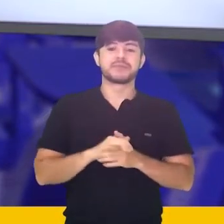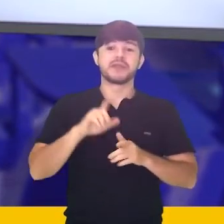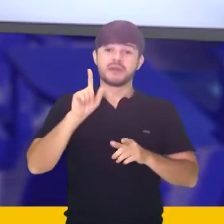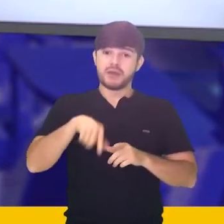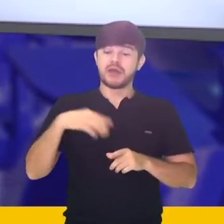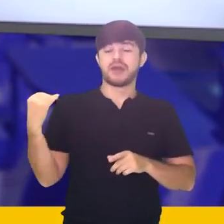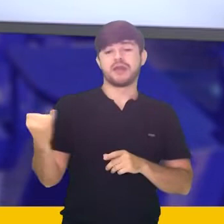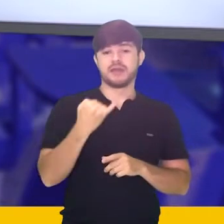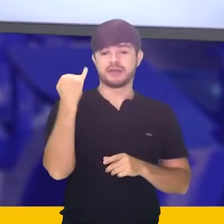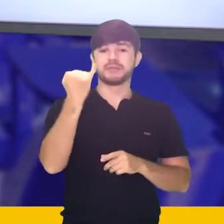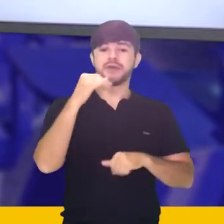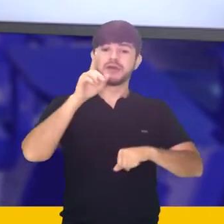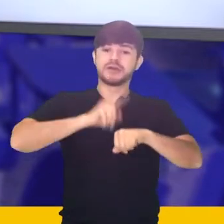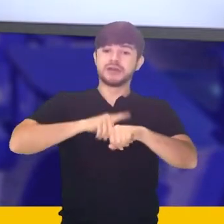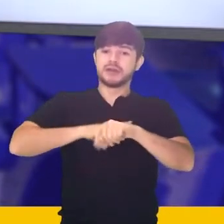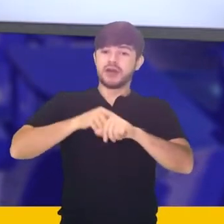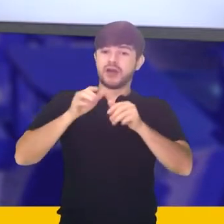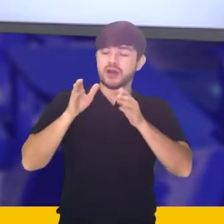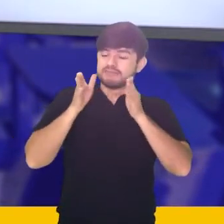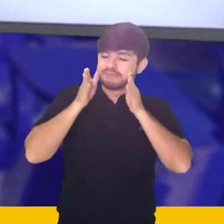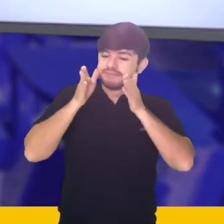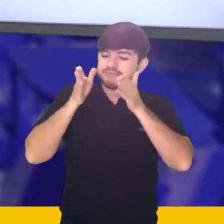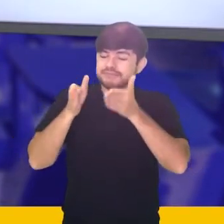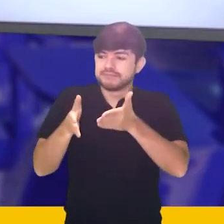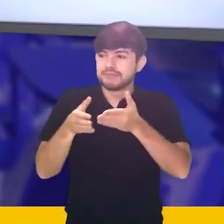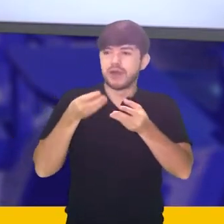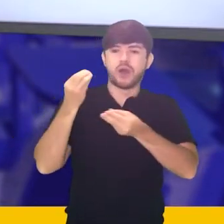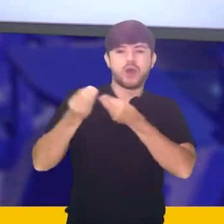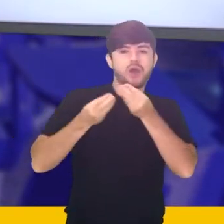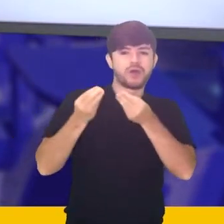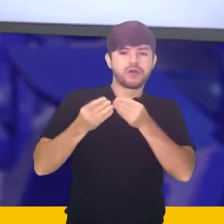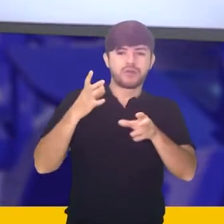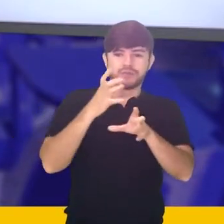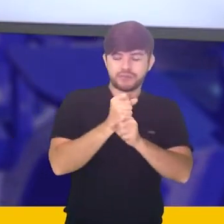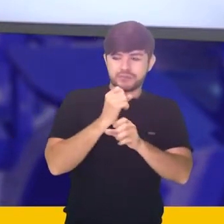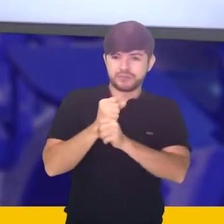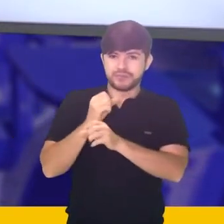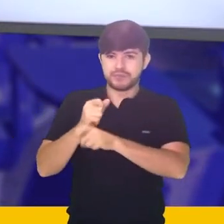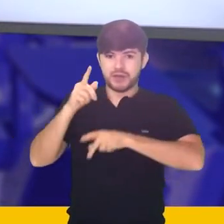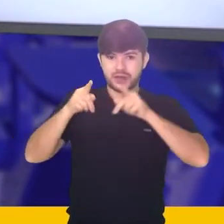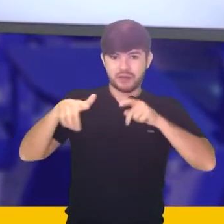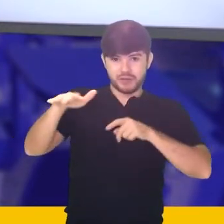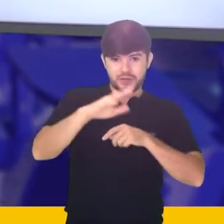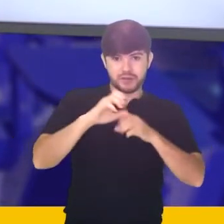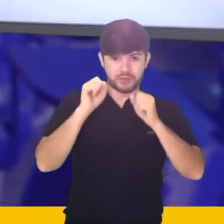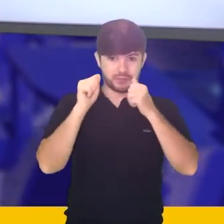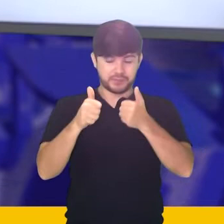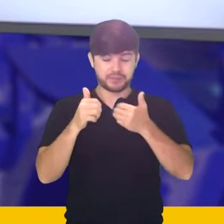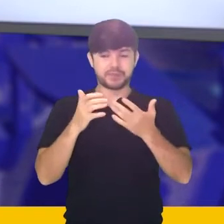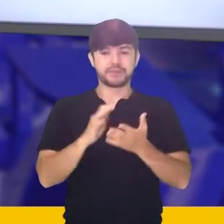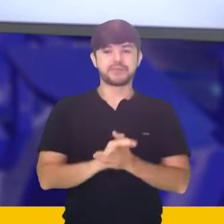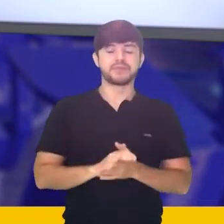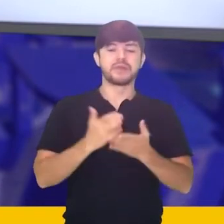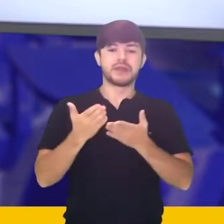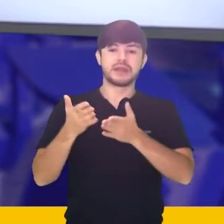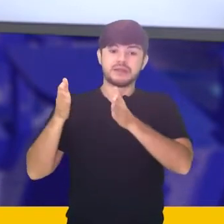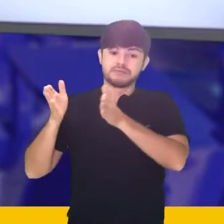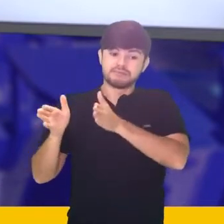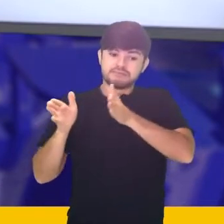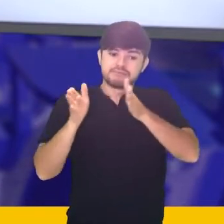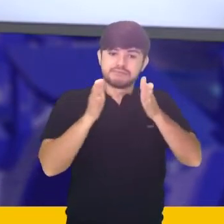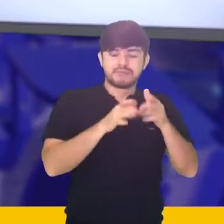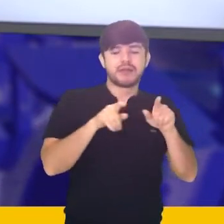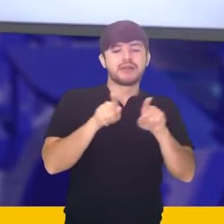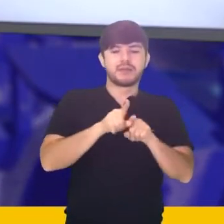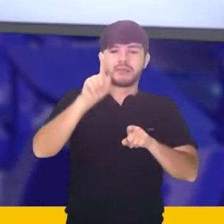bem importante na hora de a gente olhar a composição etária da nossa população, tá? Então, de um lado,